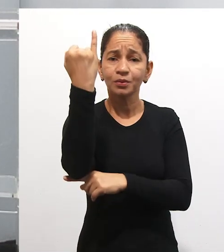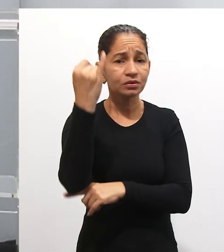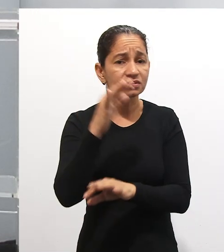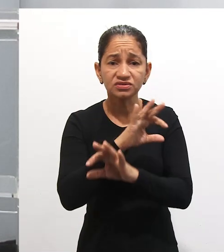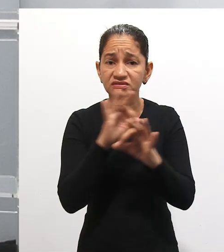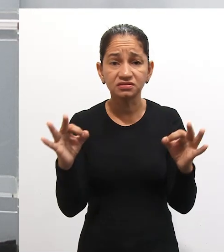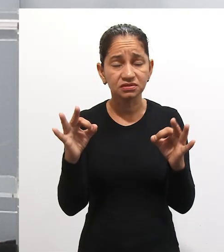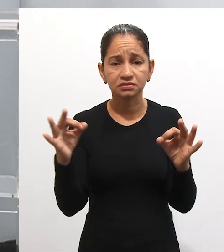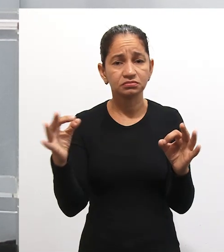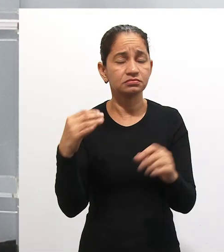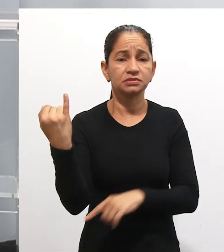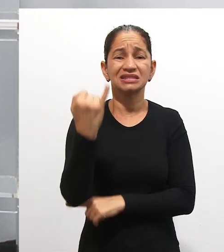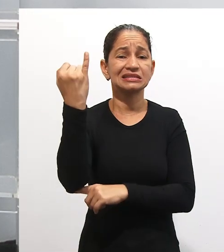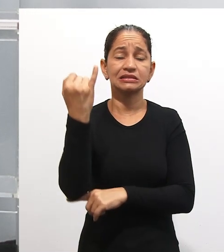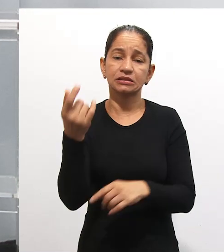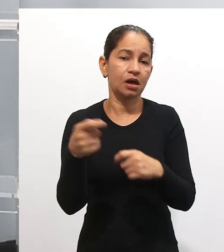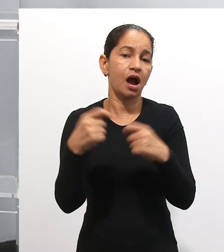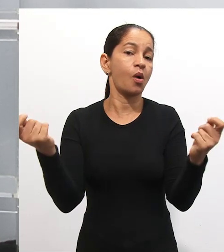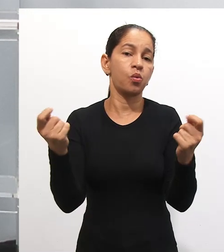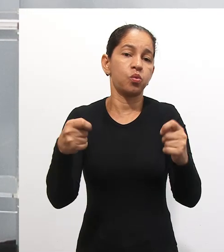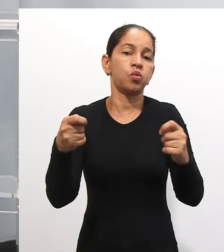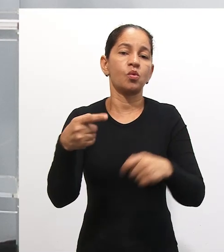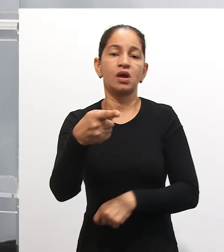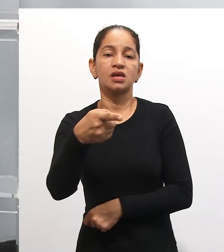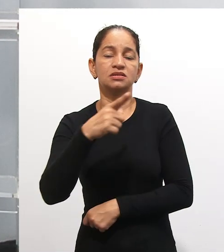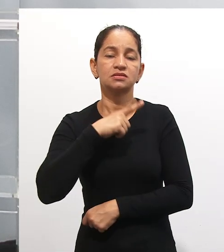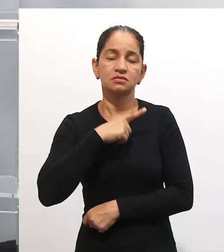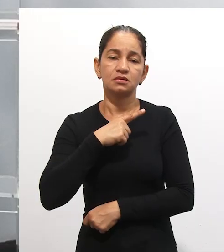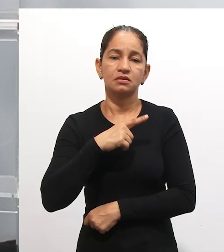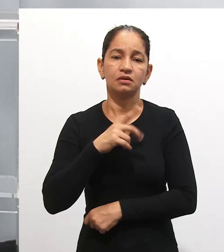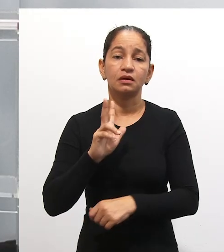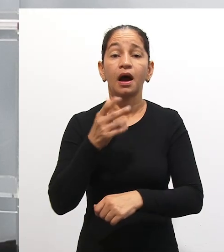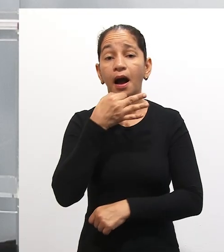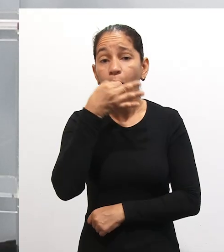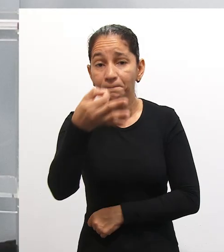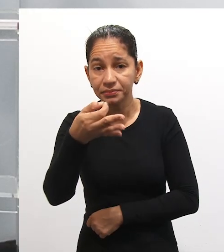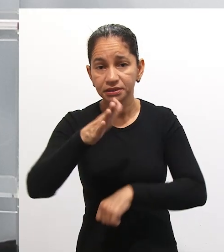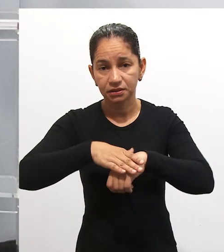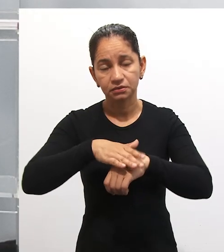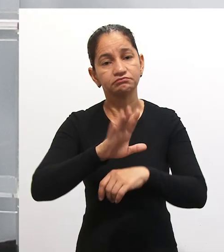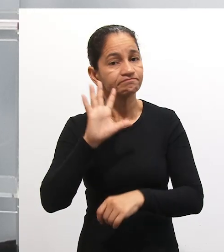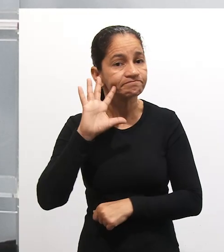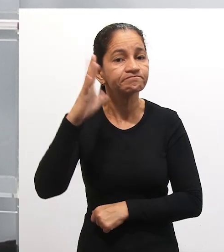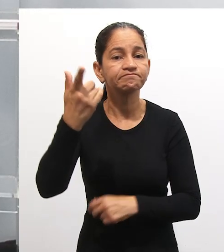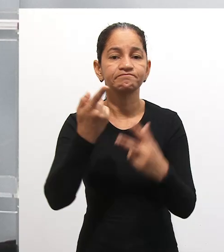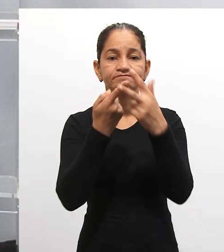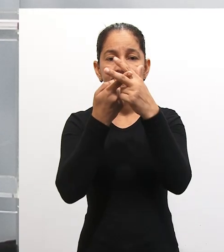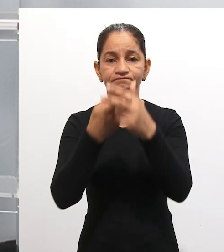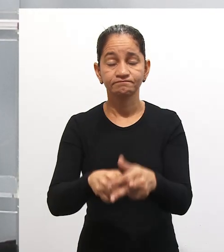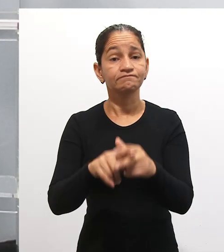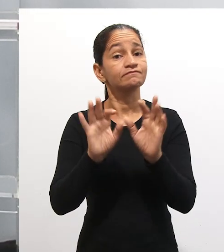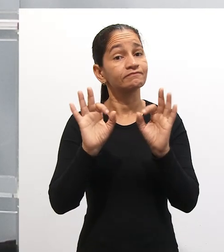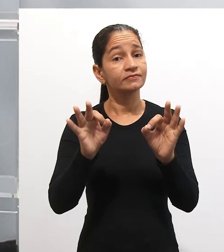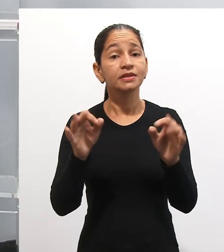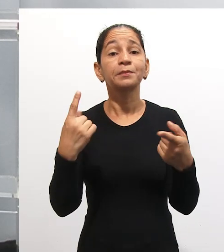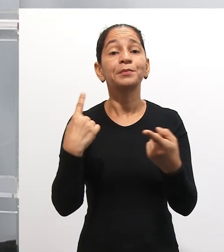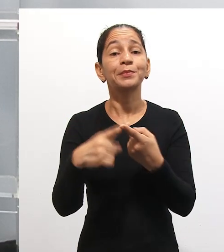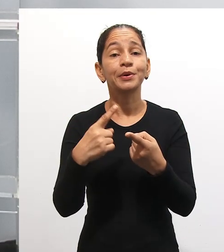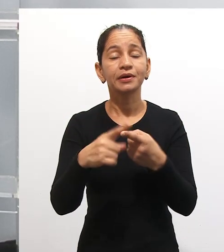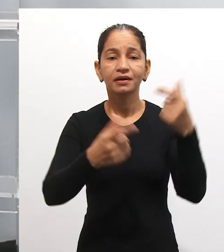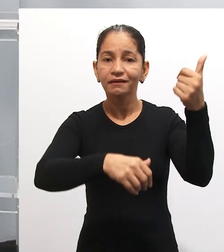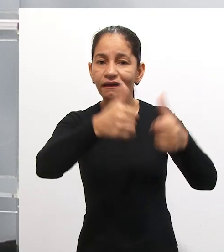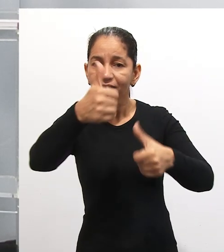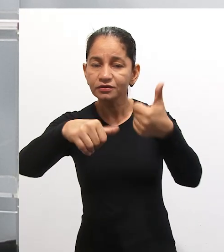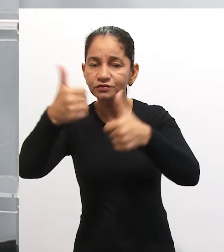essa análise? É muito importante. Ele verificou o problema porque, de uma certa forma, a análise